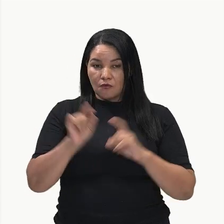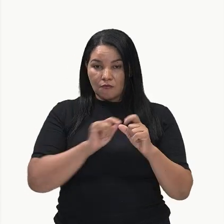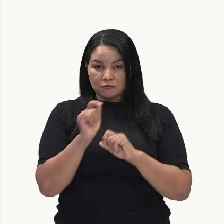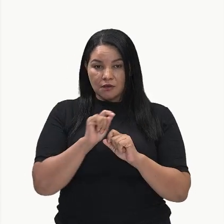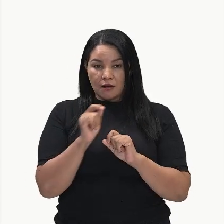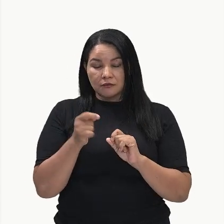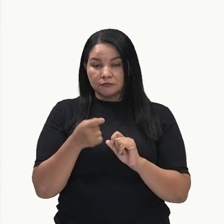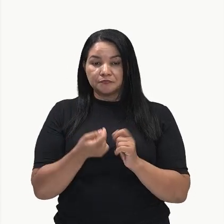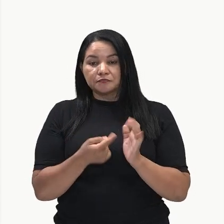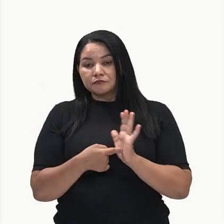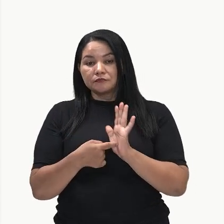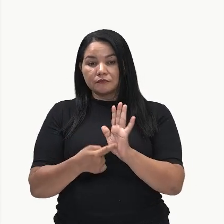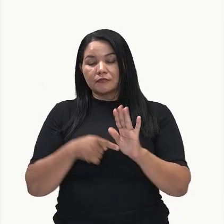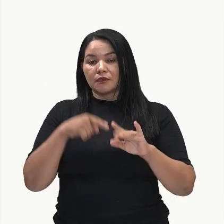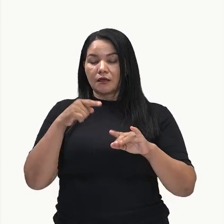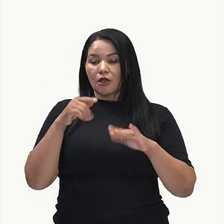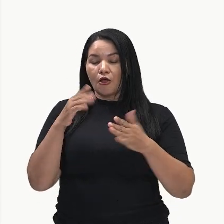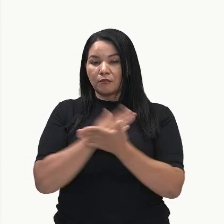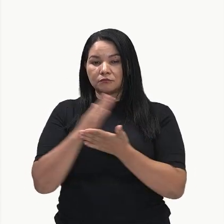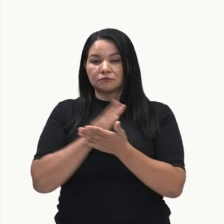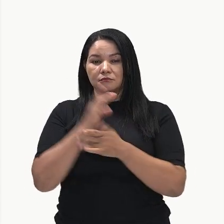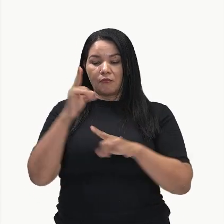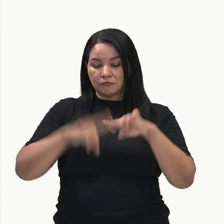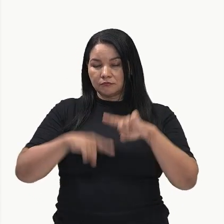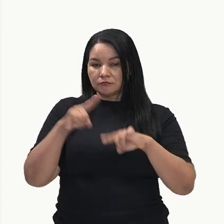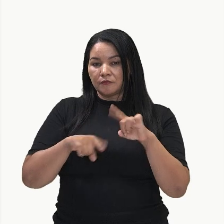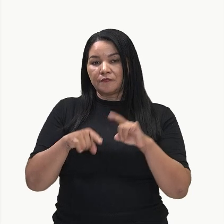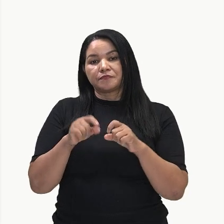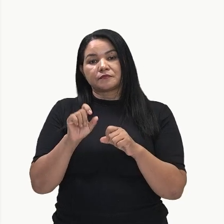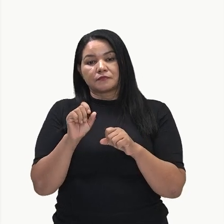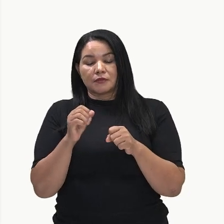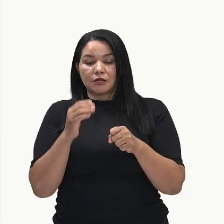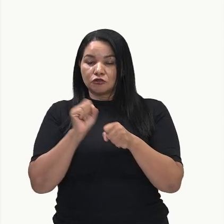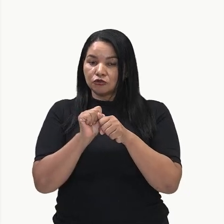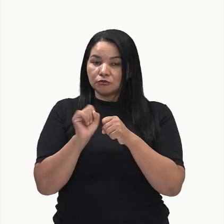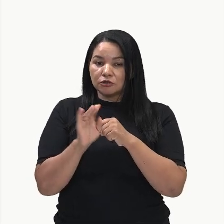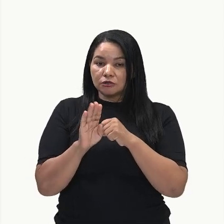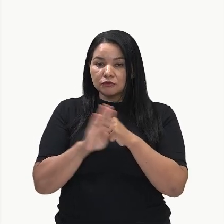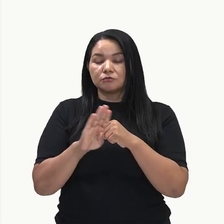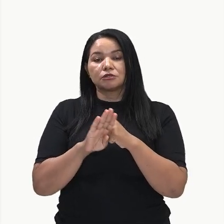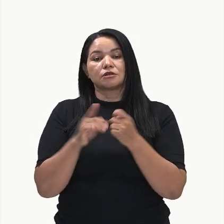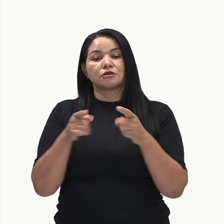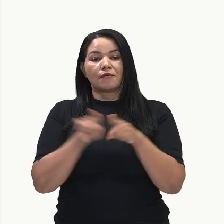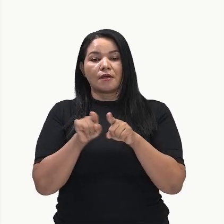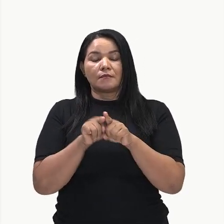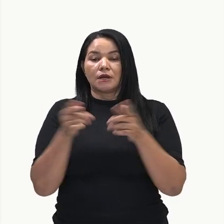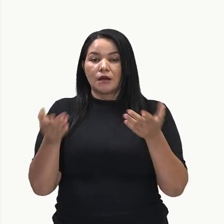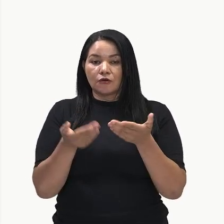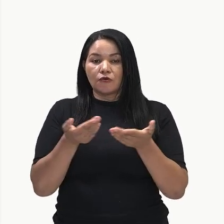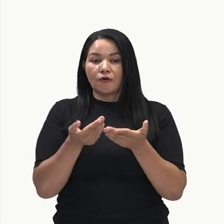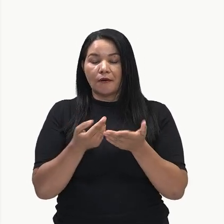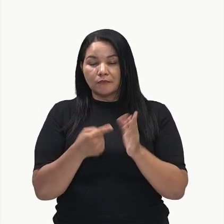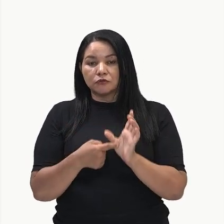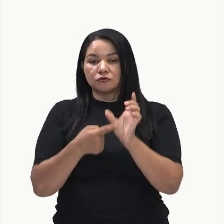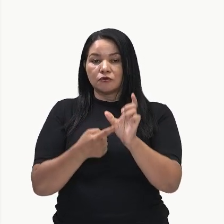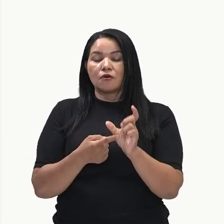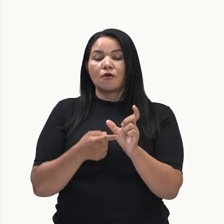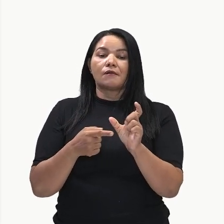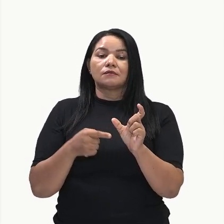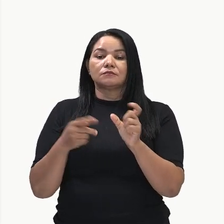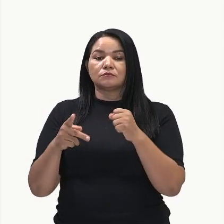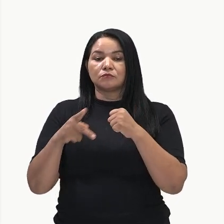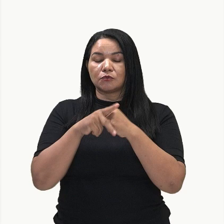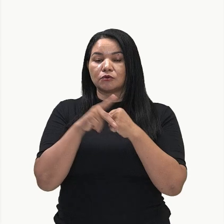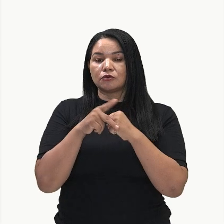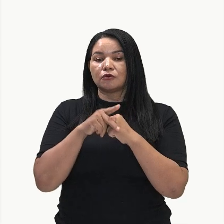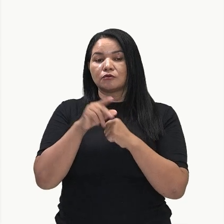alguns objetos, alguns substantivos, algumas coisas. E agora a gente joga o qual justamente para que a pessoa possa escolher. Ou